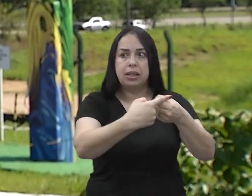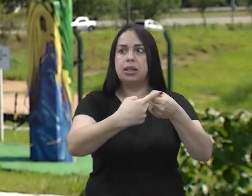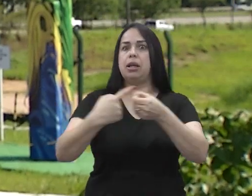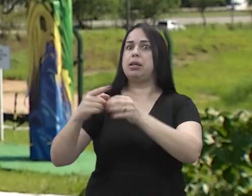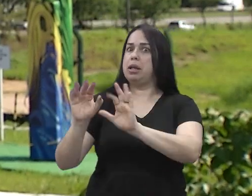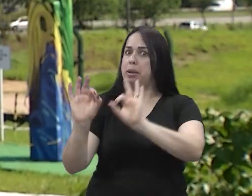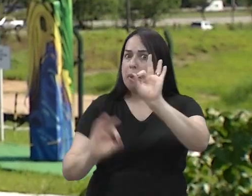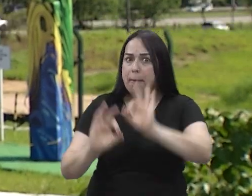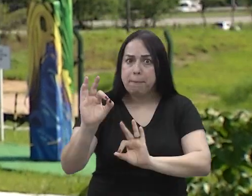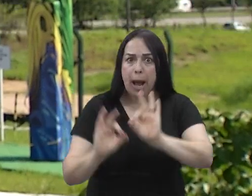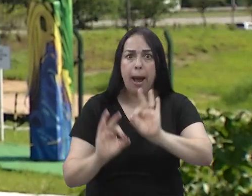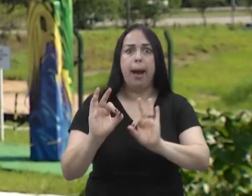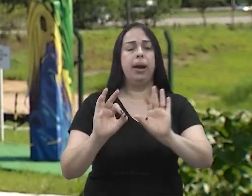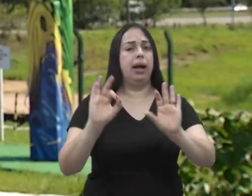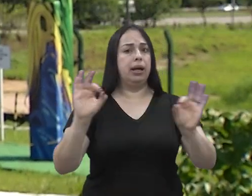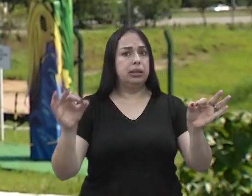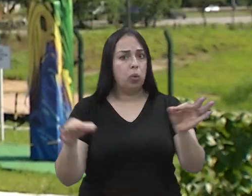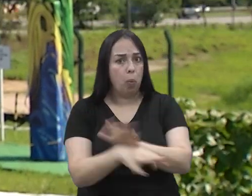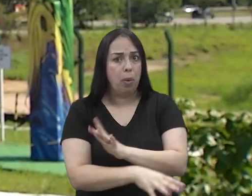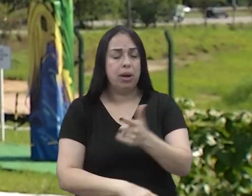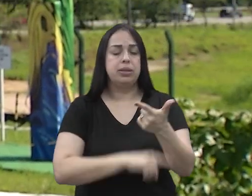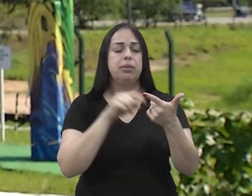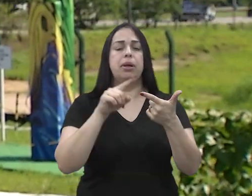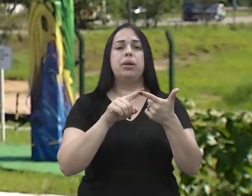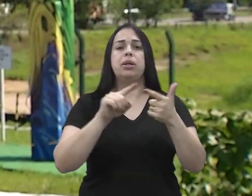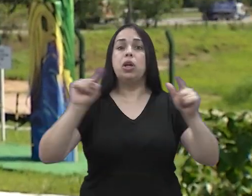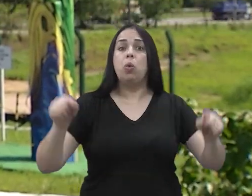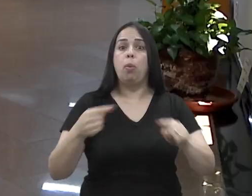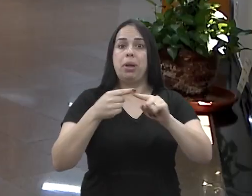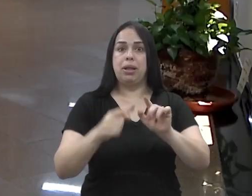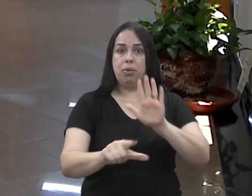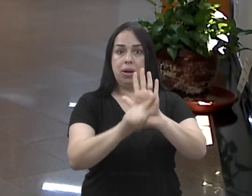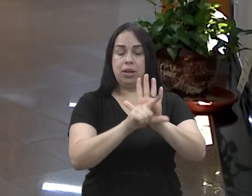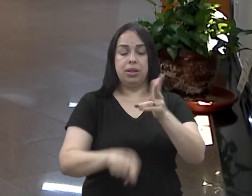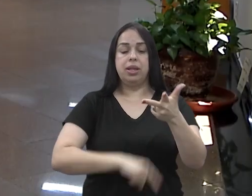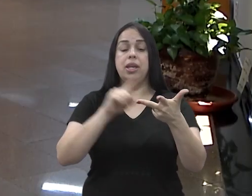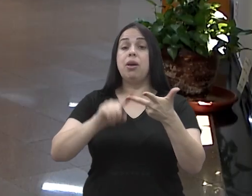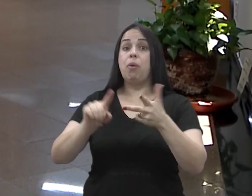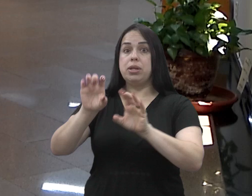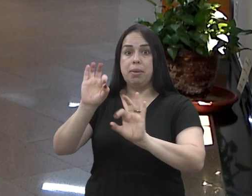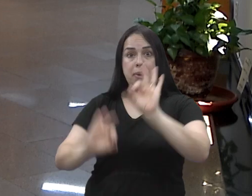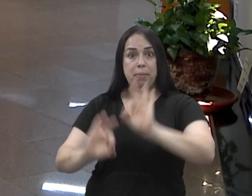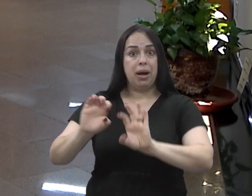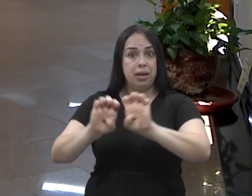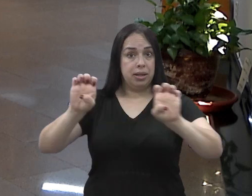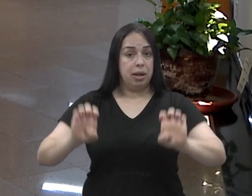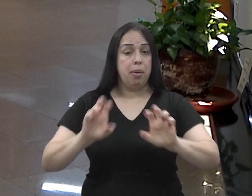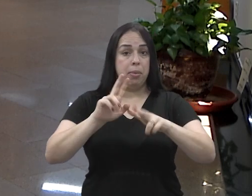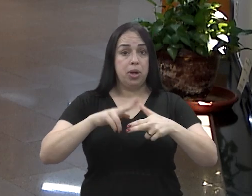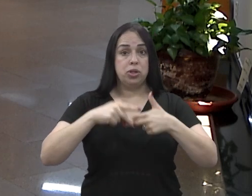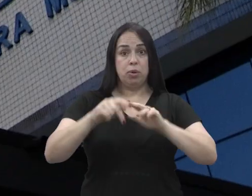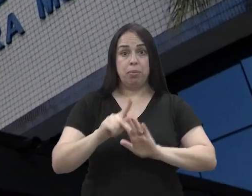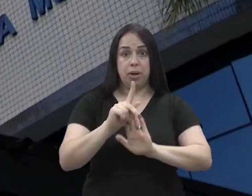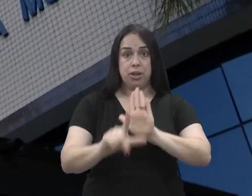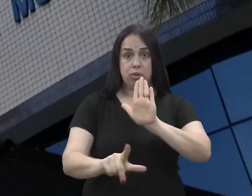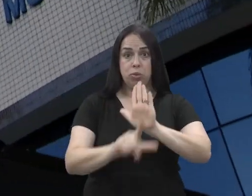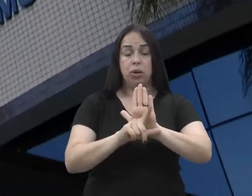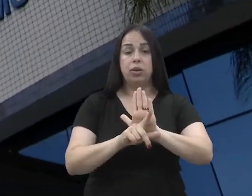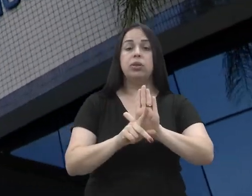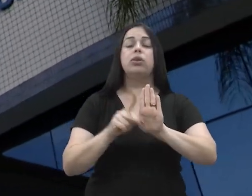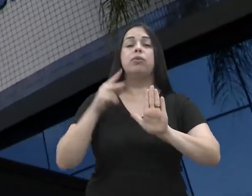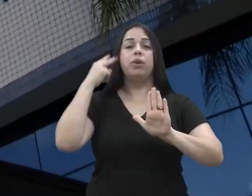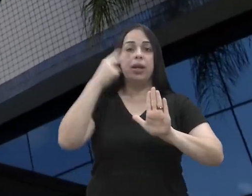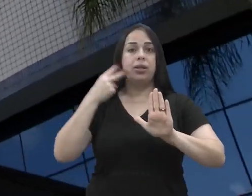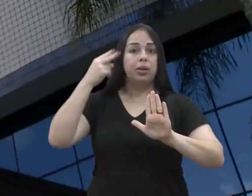preparem com a legislação, se preparem inclusive com a infraestrutura. E um projeto do vereador Tomás Henrique, aprovado